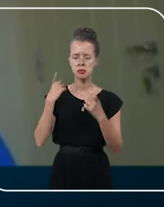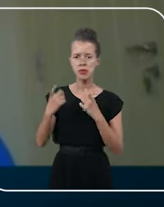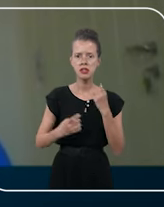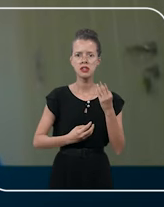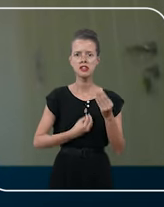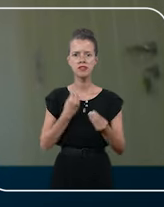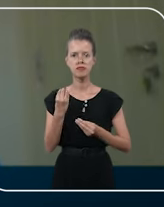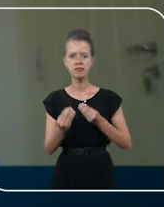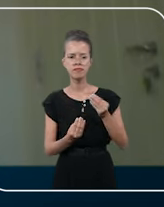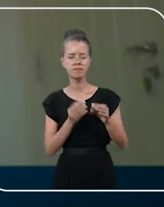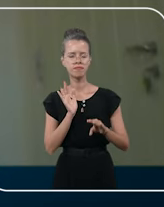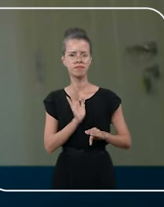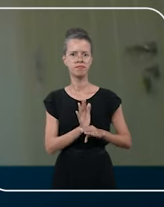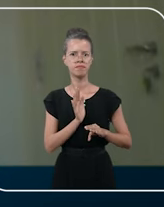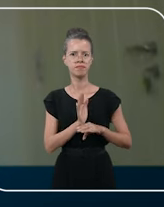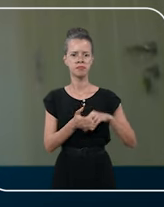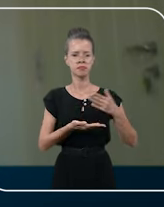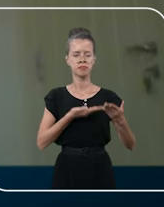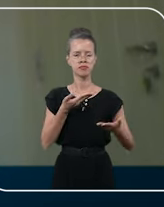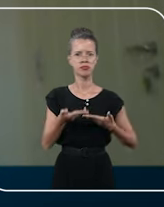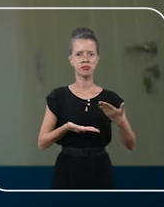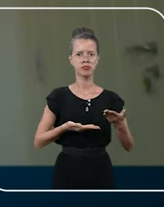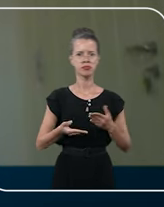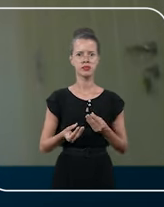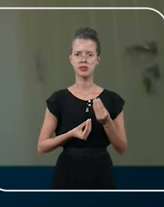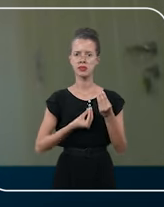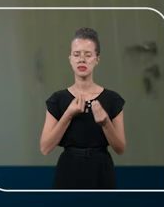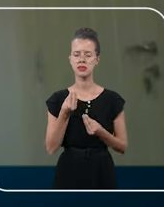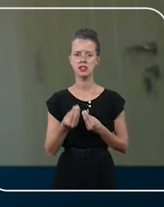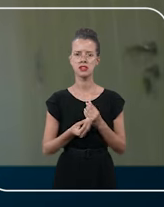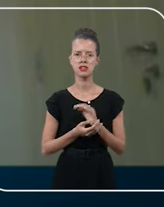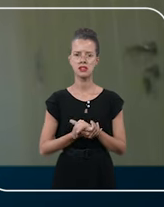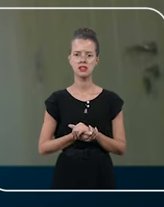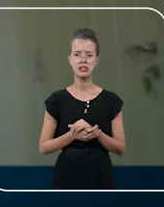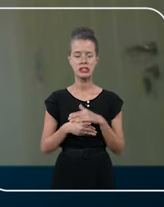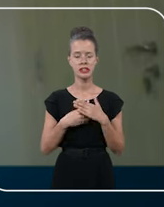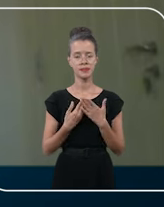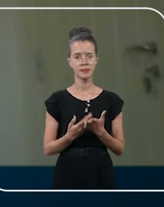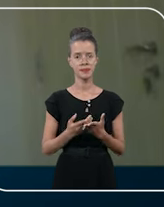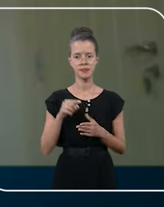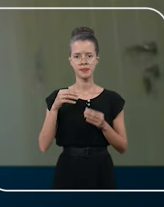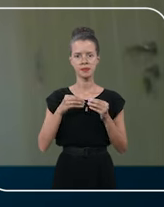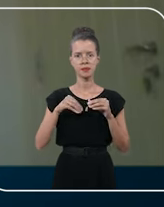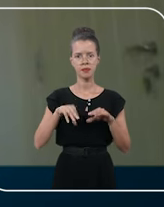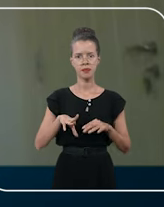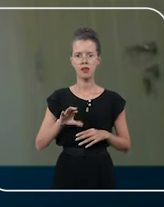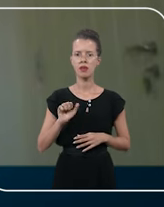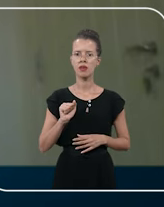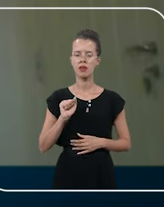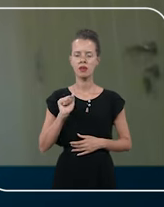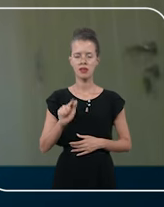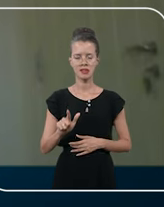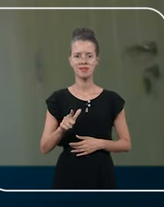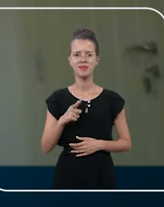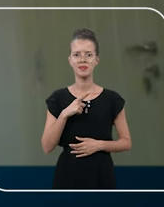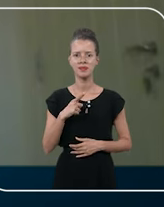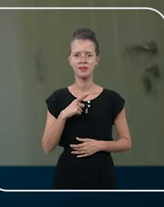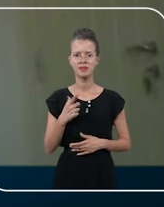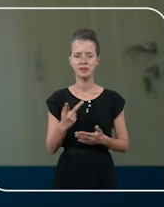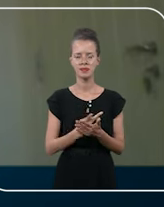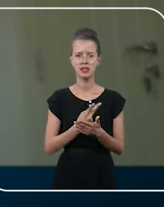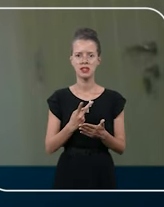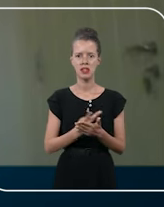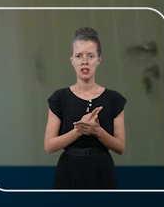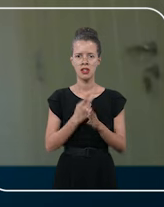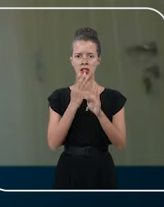lidar com essa situação. Então, nesse caso, o erro de diagnóstico ele foi constatado